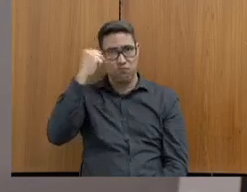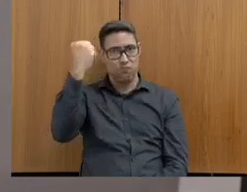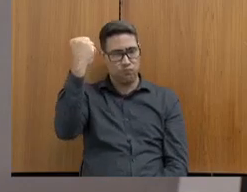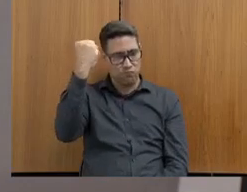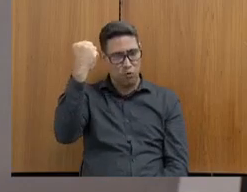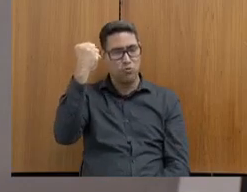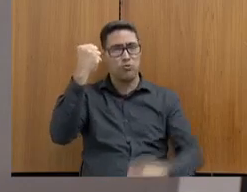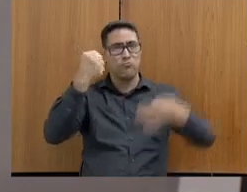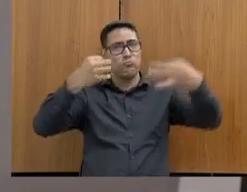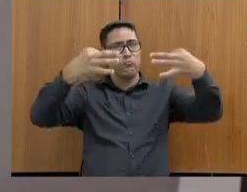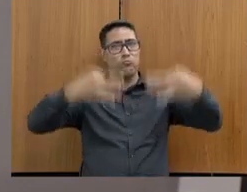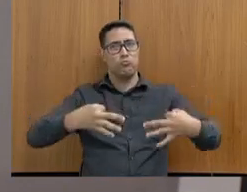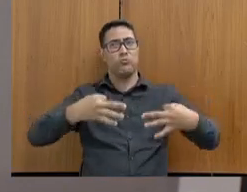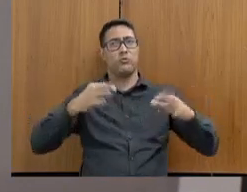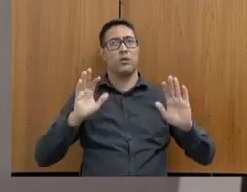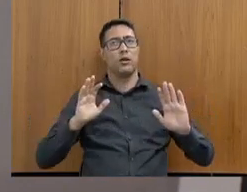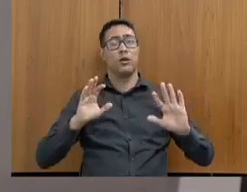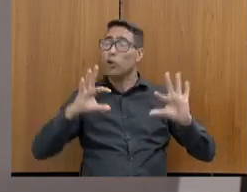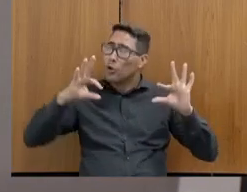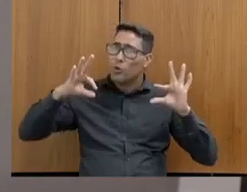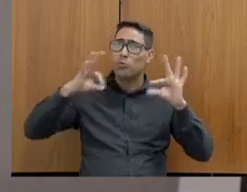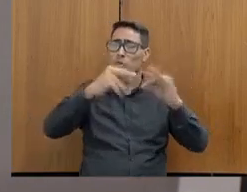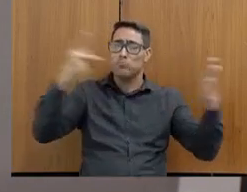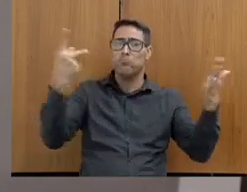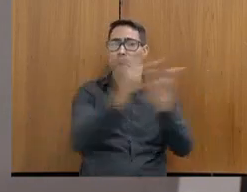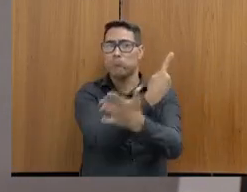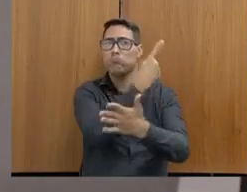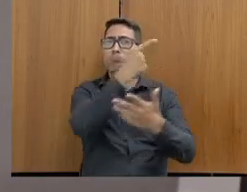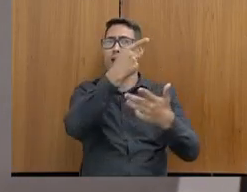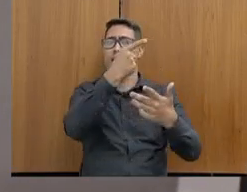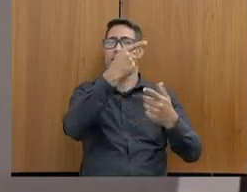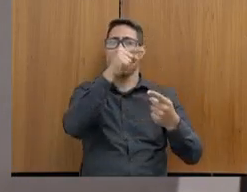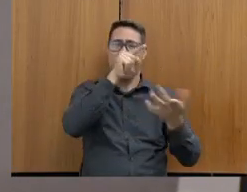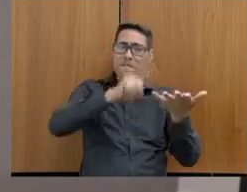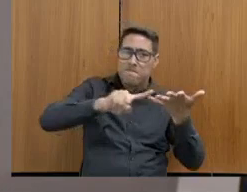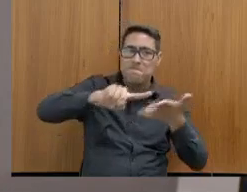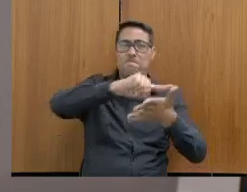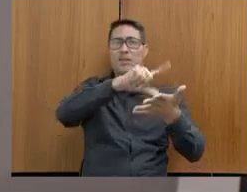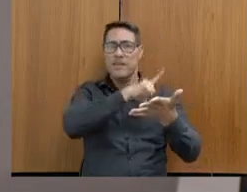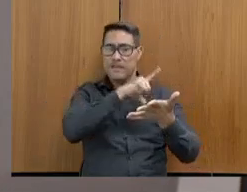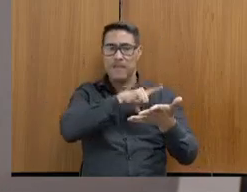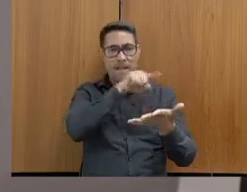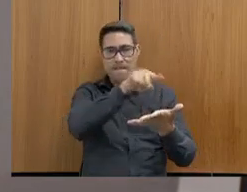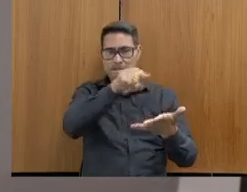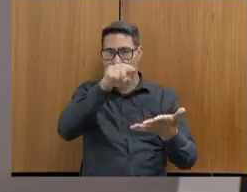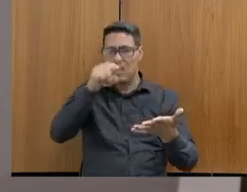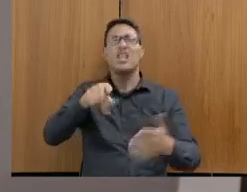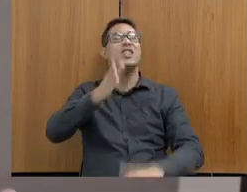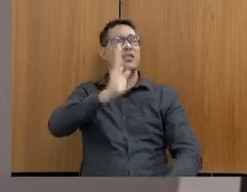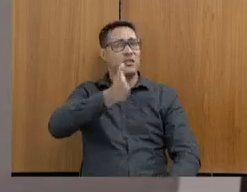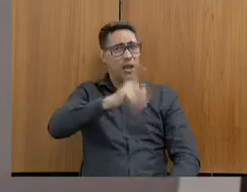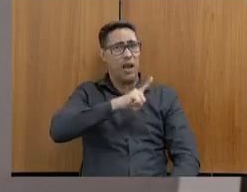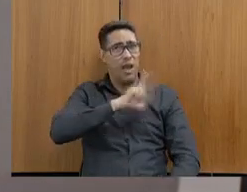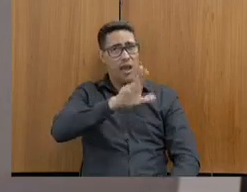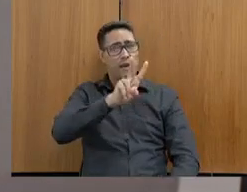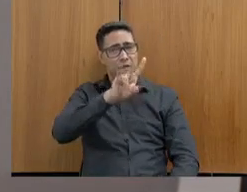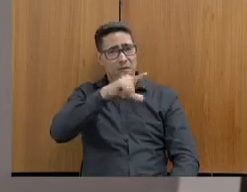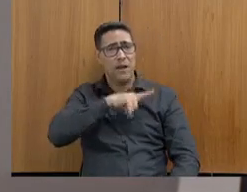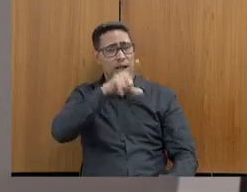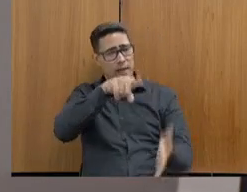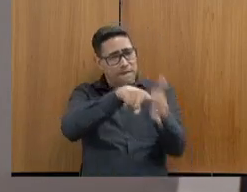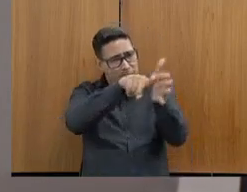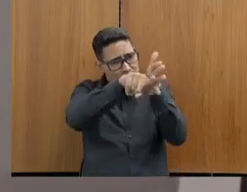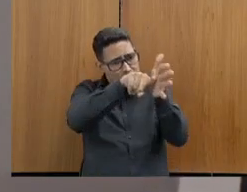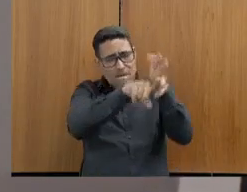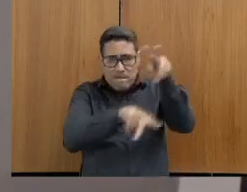então todos os casos que porventura ocorram serão já são e serão objetos de apuração